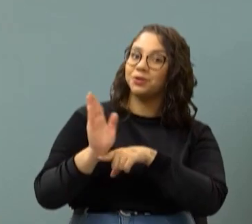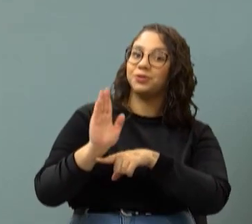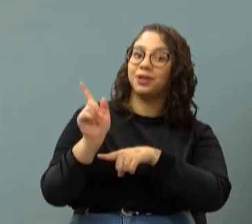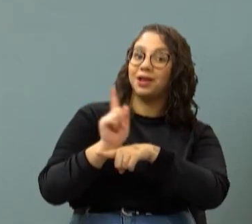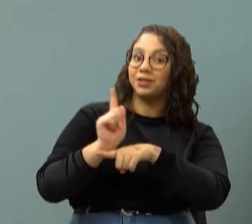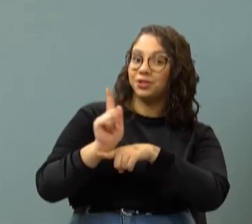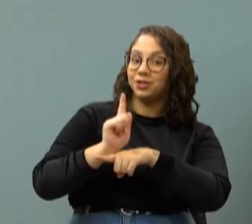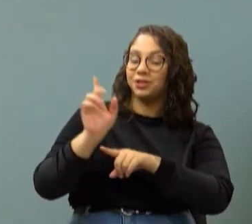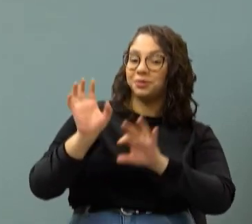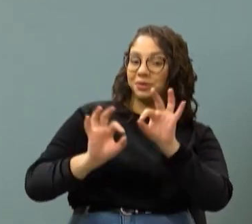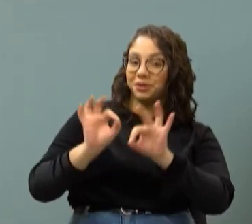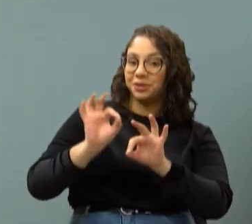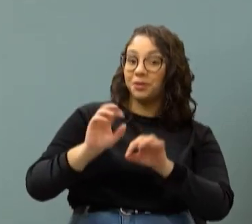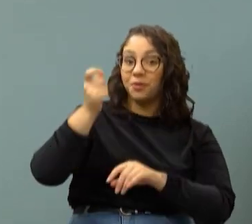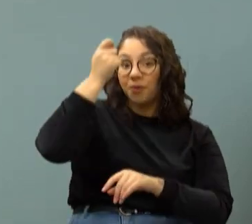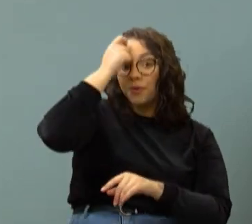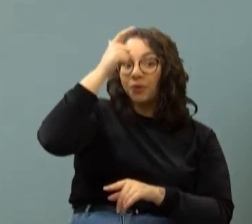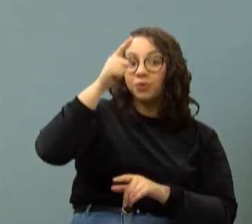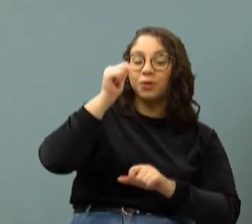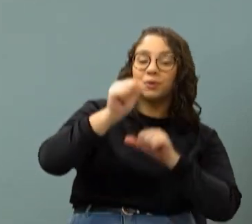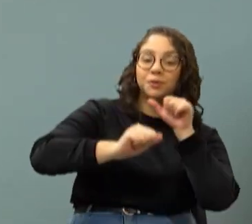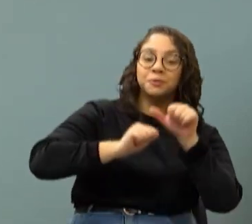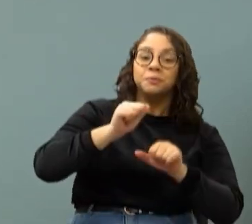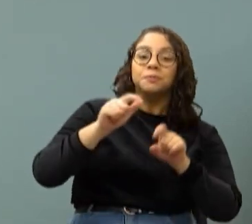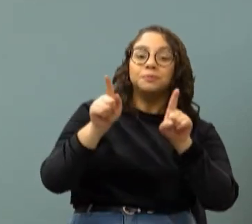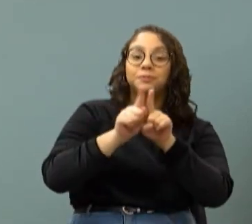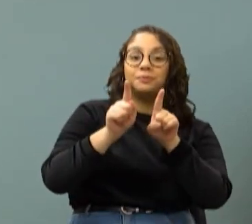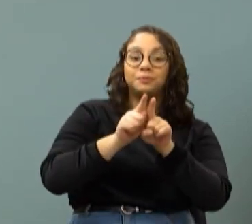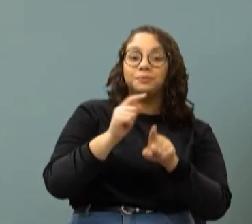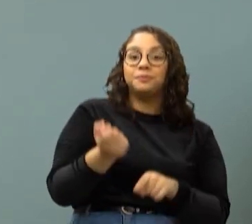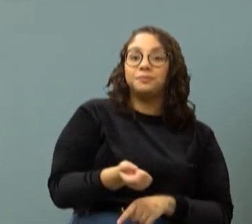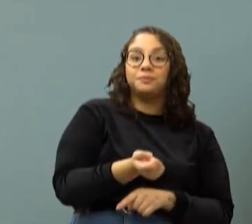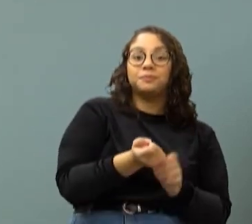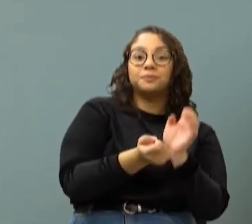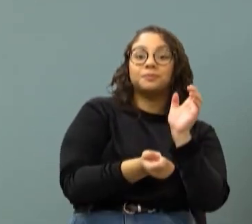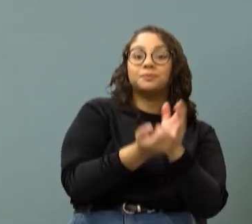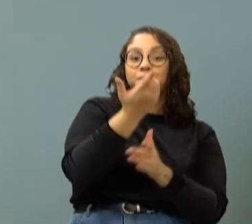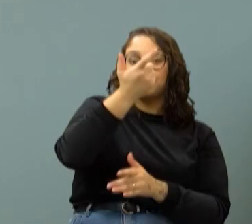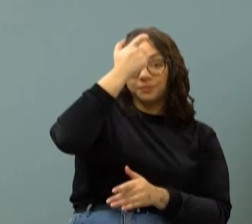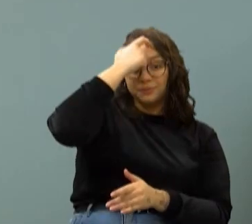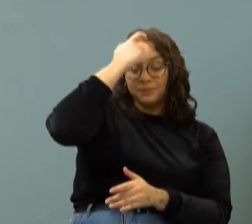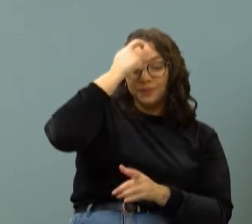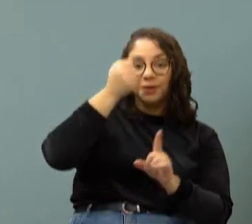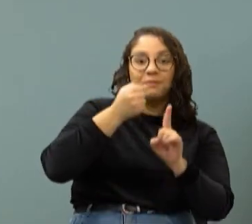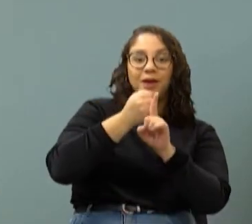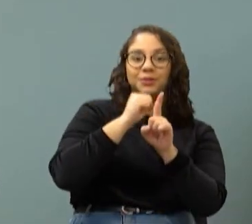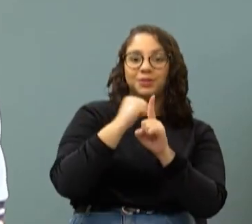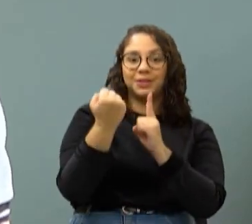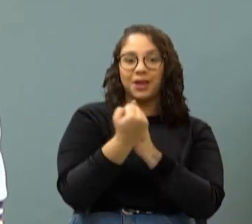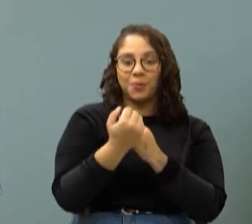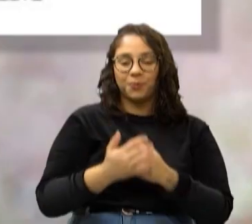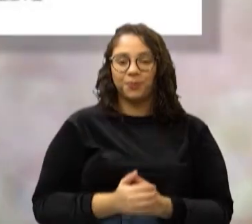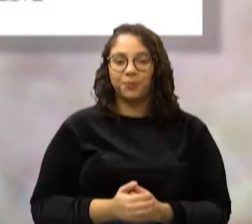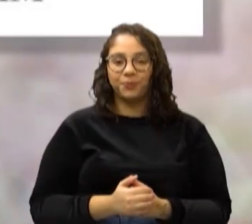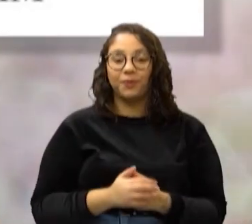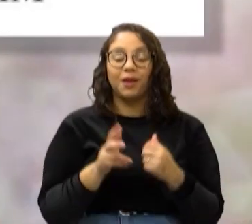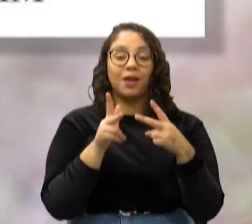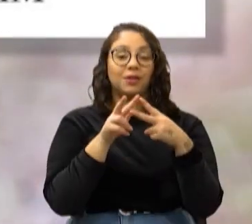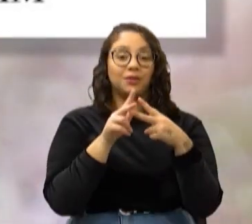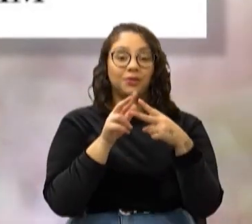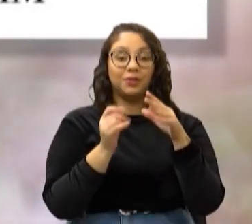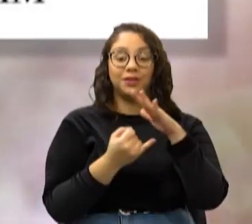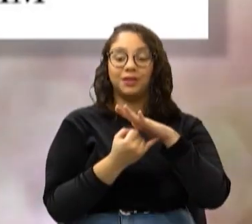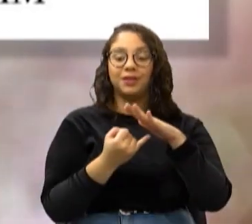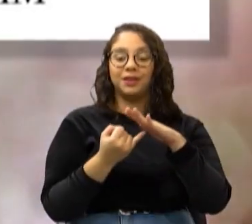mais, ajudar na gestão organizacional, mudar a cultura delas e criar a mentalidade de negócio de impacto social. As